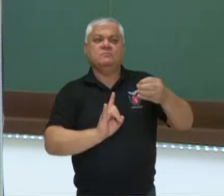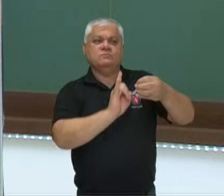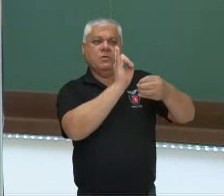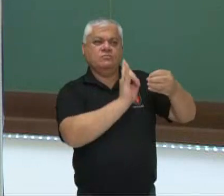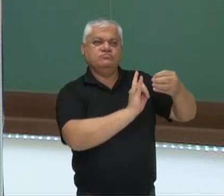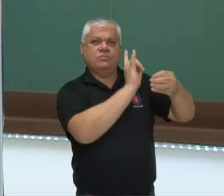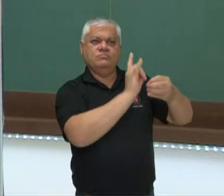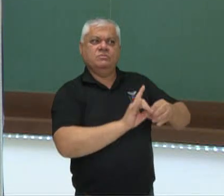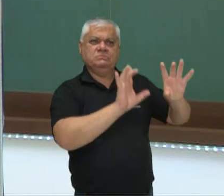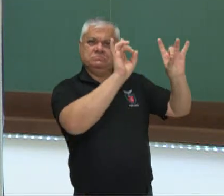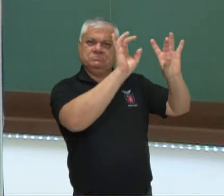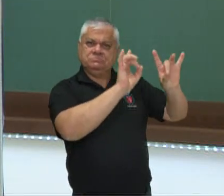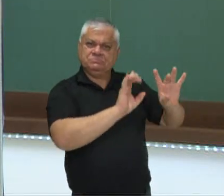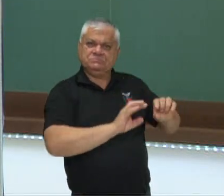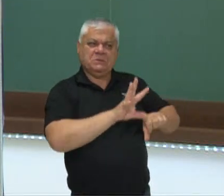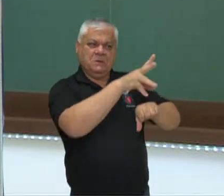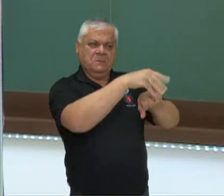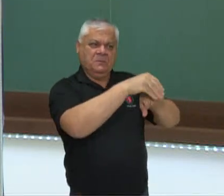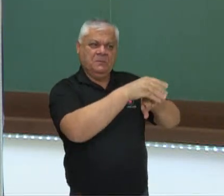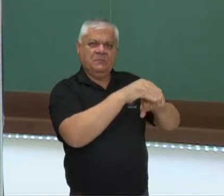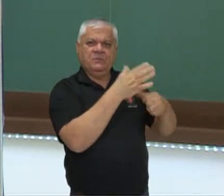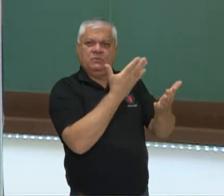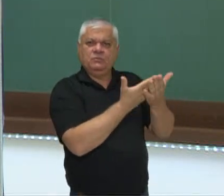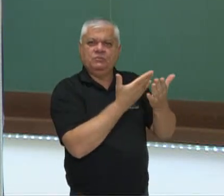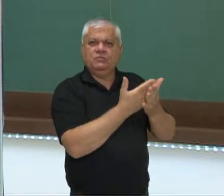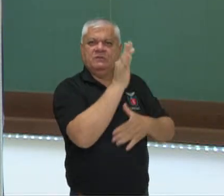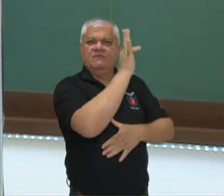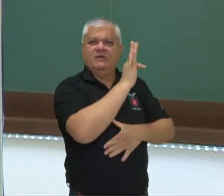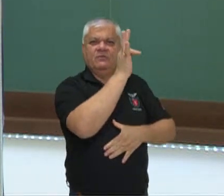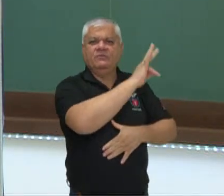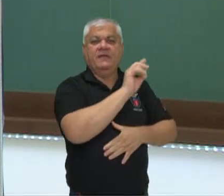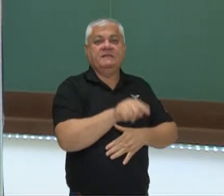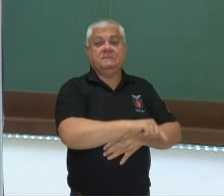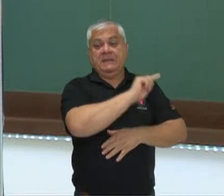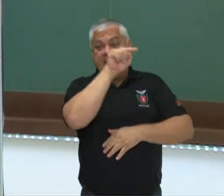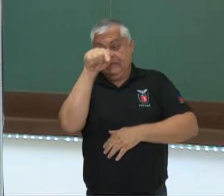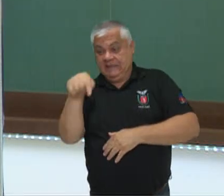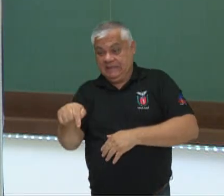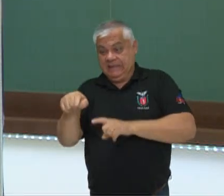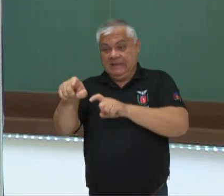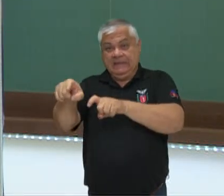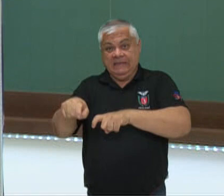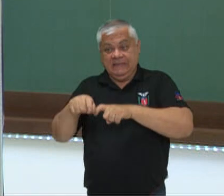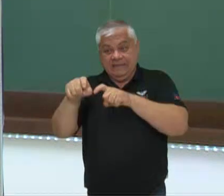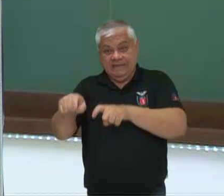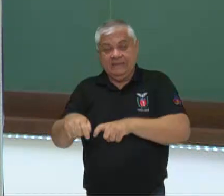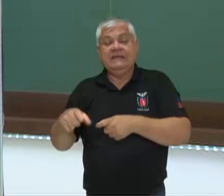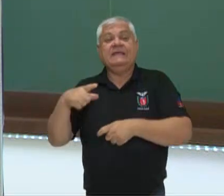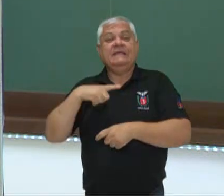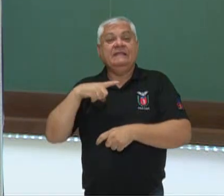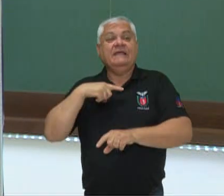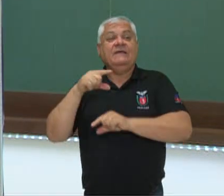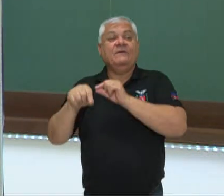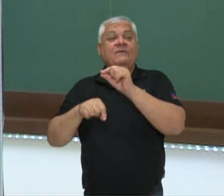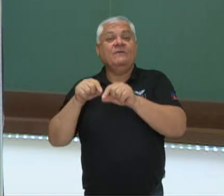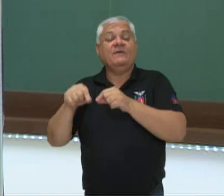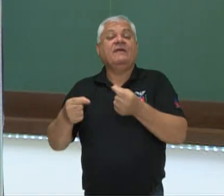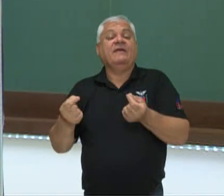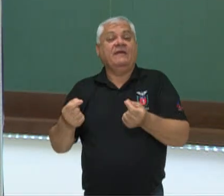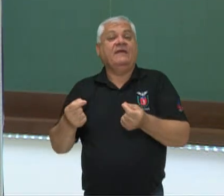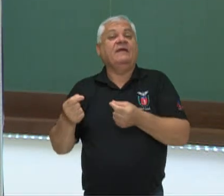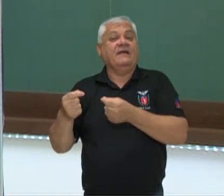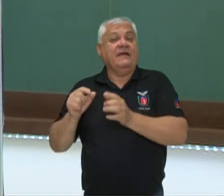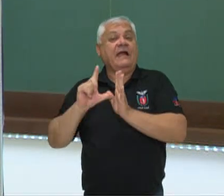espaço privilegiado do conhecimento, daquilo que é moderno, mas há também ainda a presença marcante de